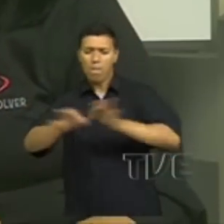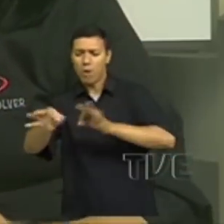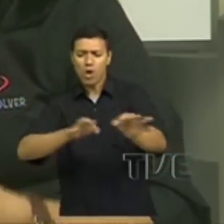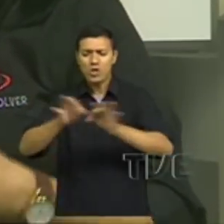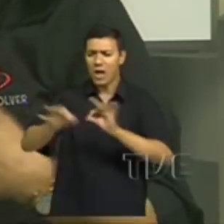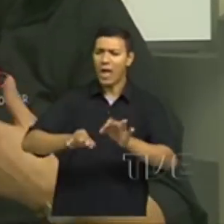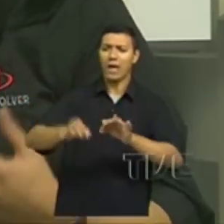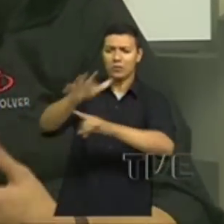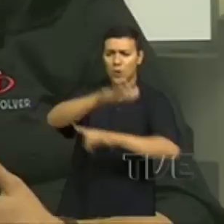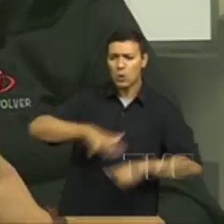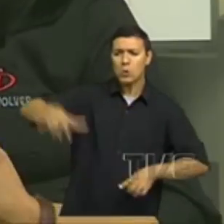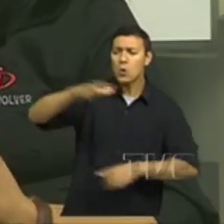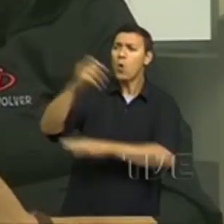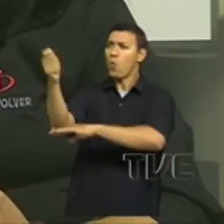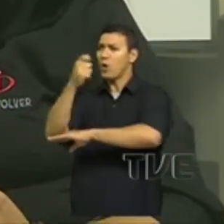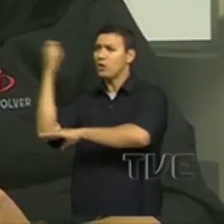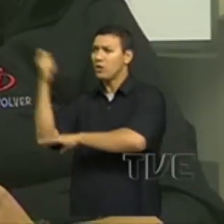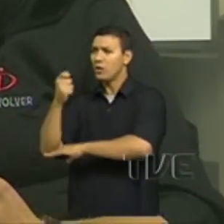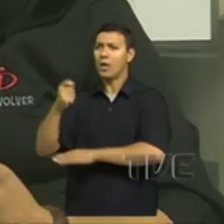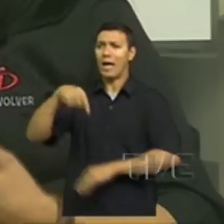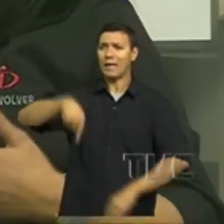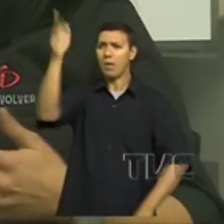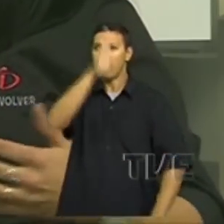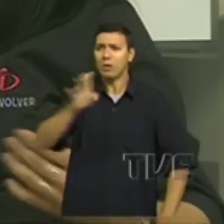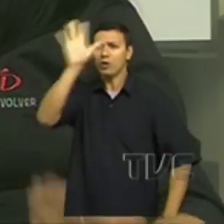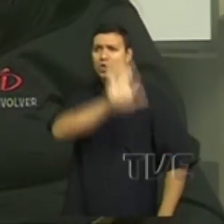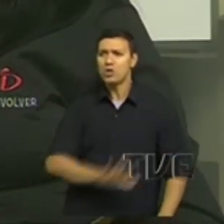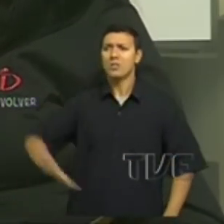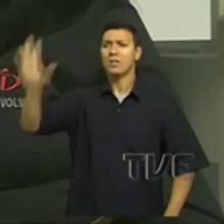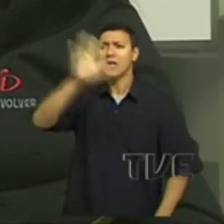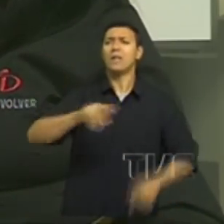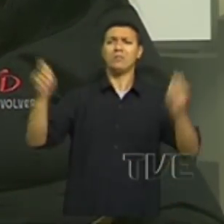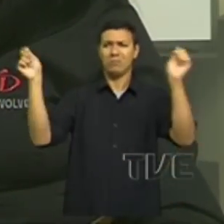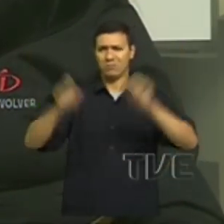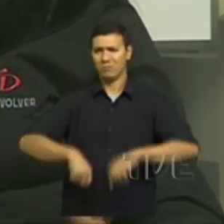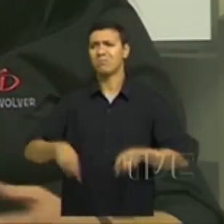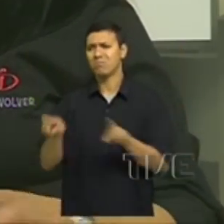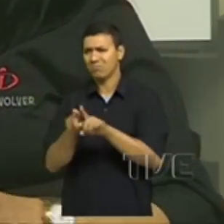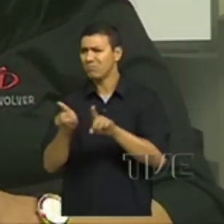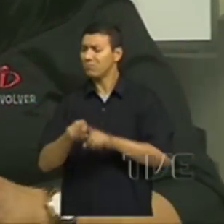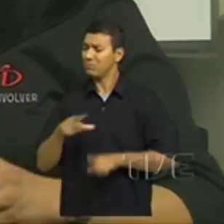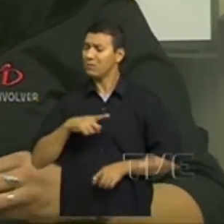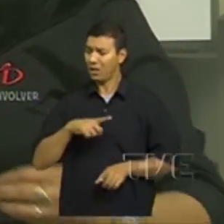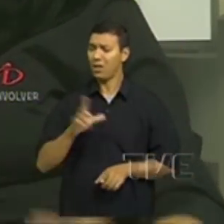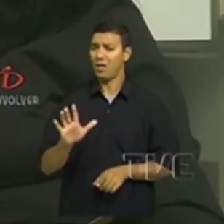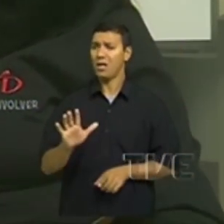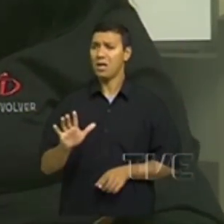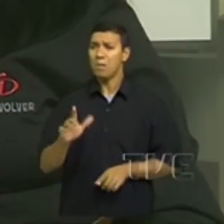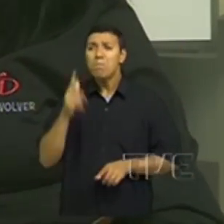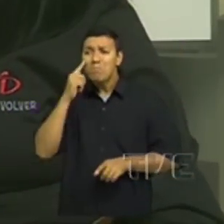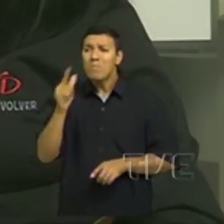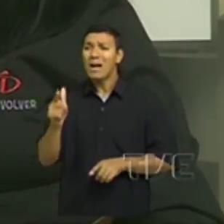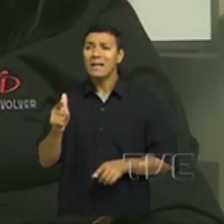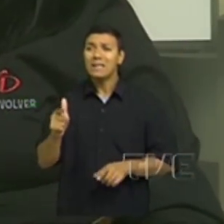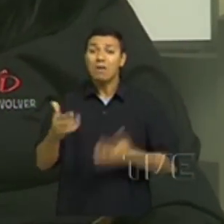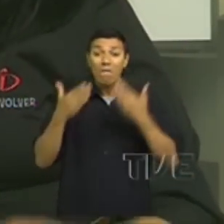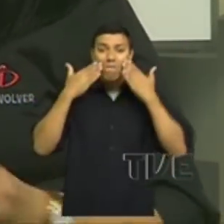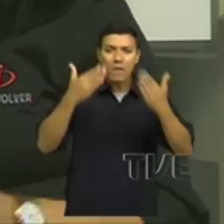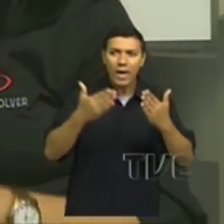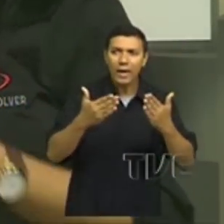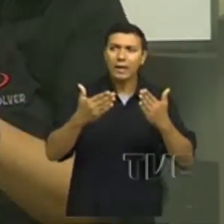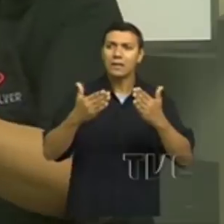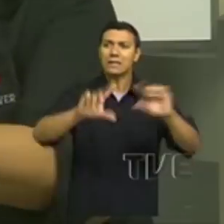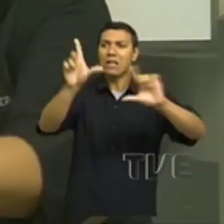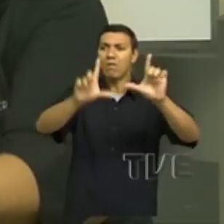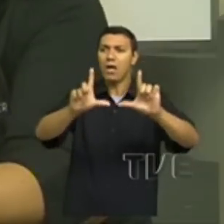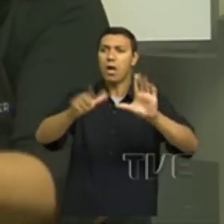região metropolitana, no Rio Grande do Sul e no Brasil, mas a simultaneidade é algo ainda muito pequeno. Né? A gente